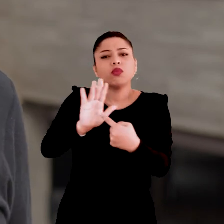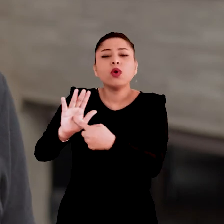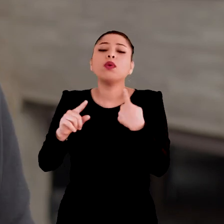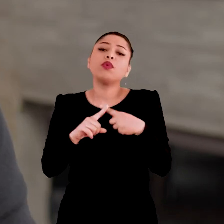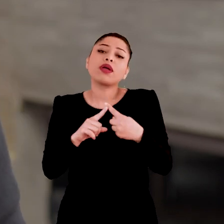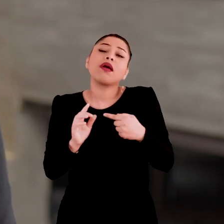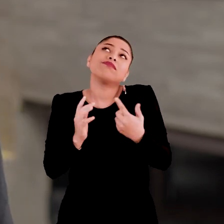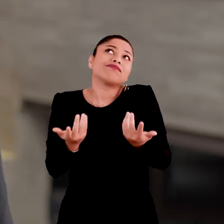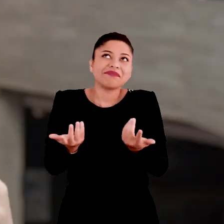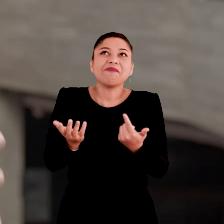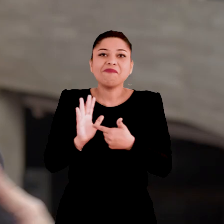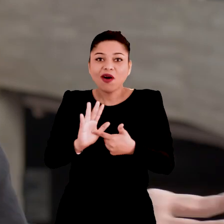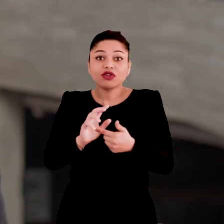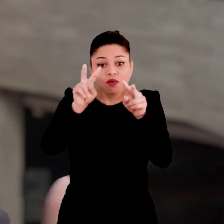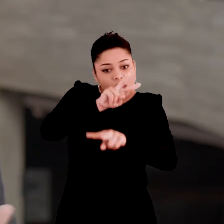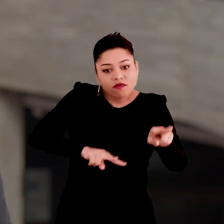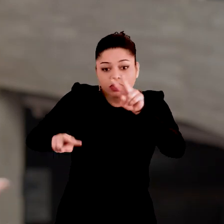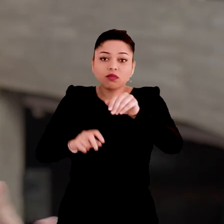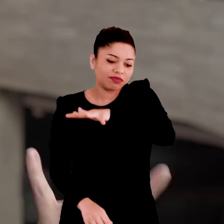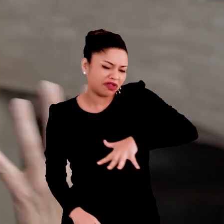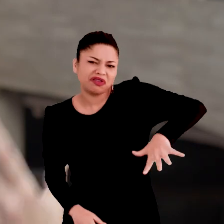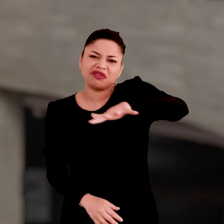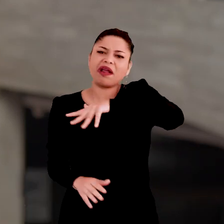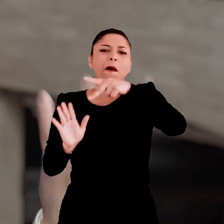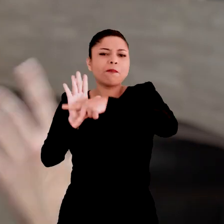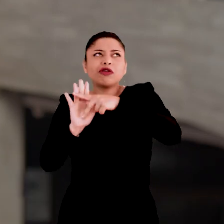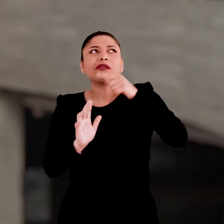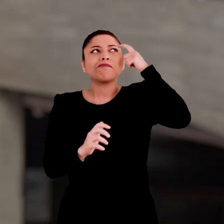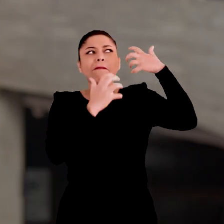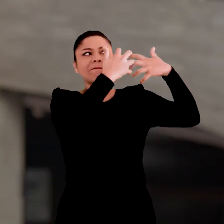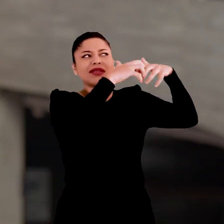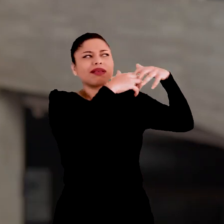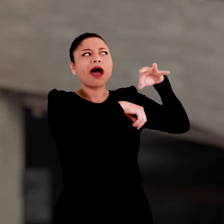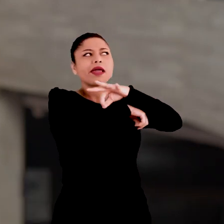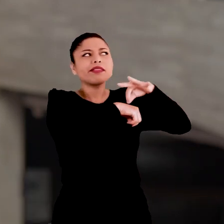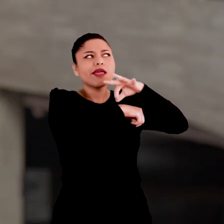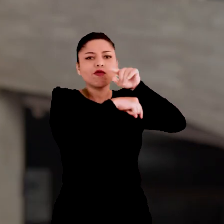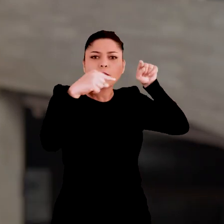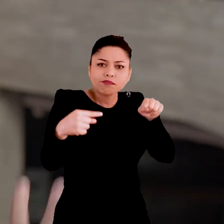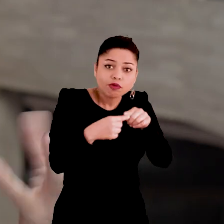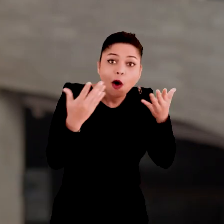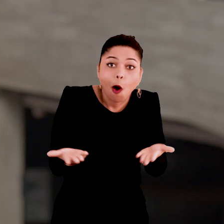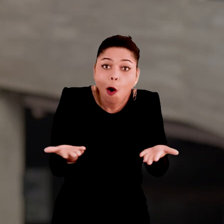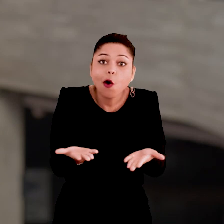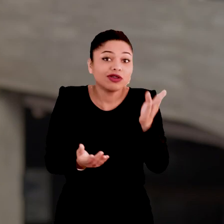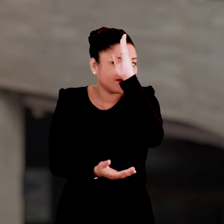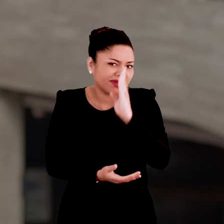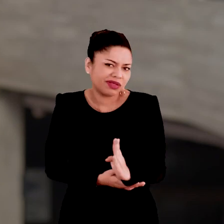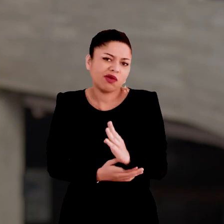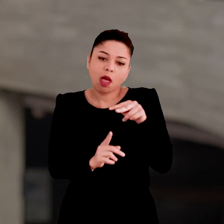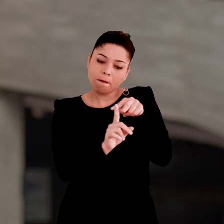visão muito geral dos projetos, do pensar e produzir arquitetura hoje no Brasil, e não só de